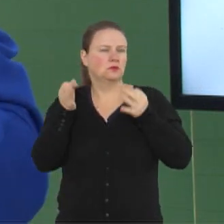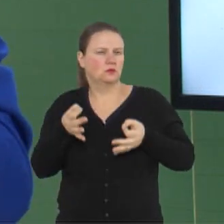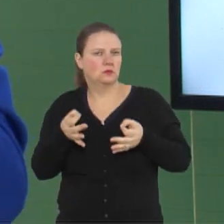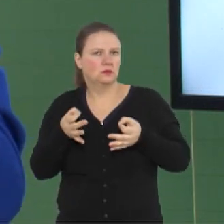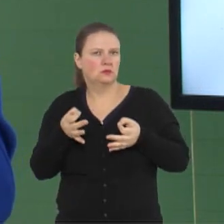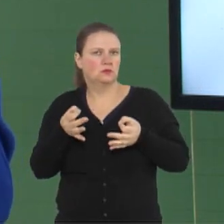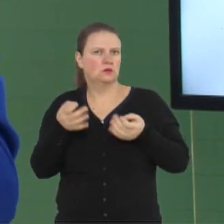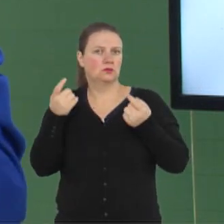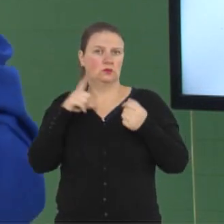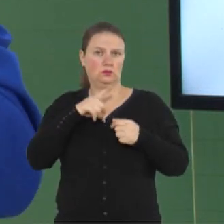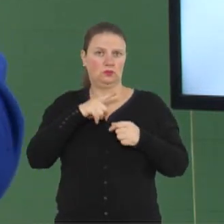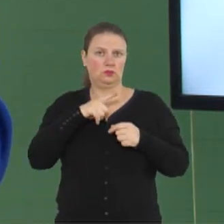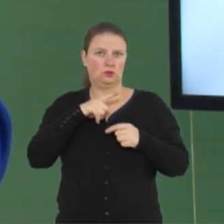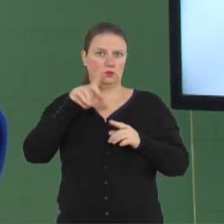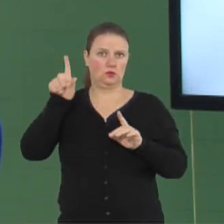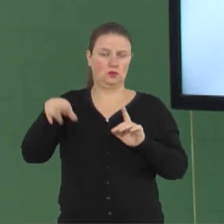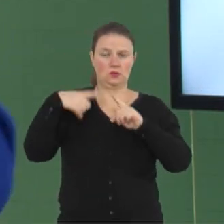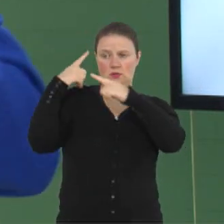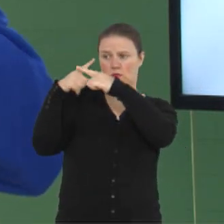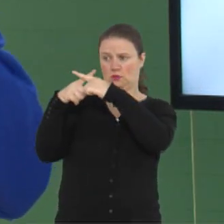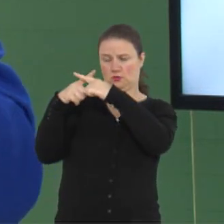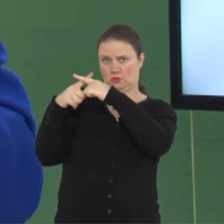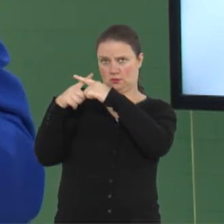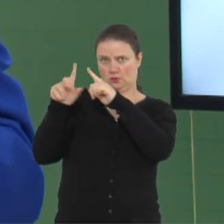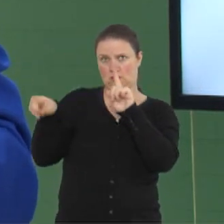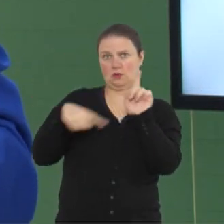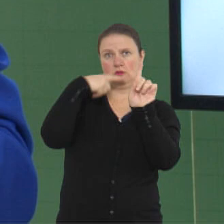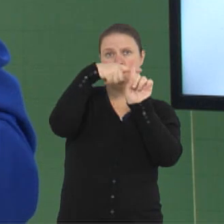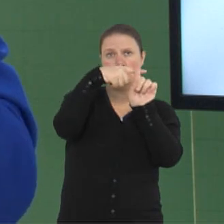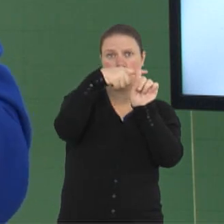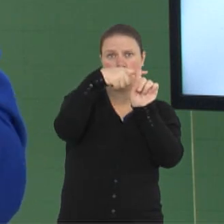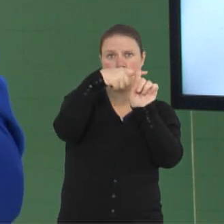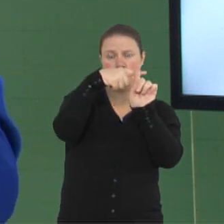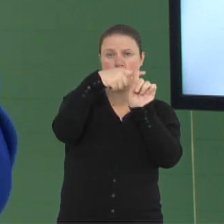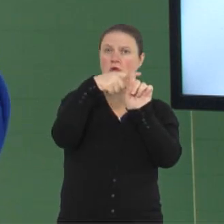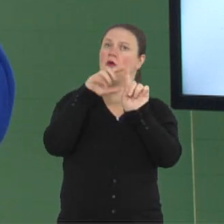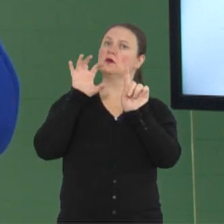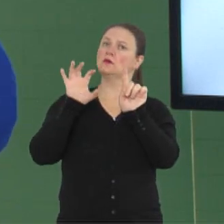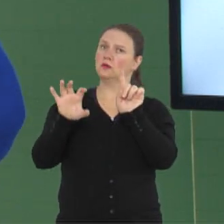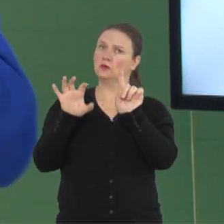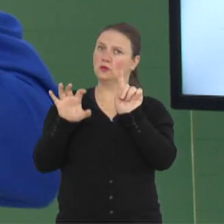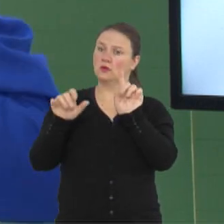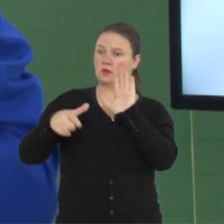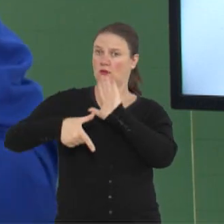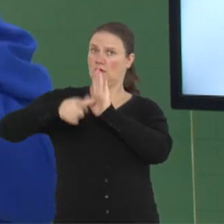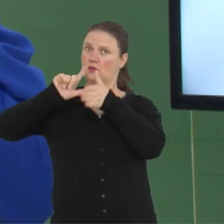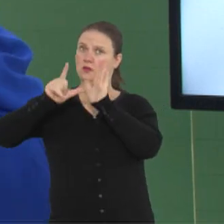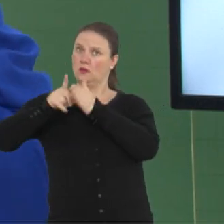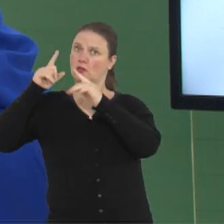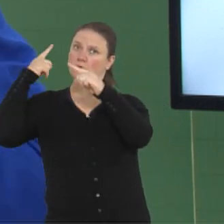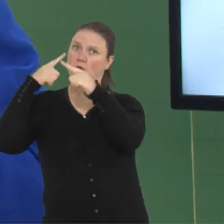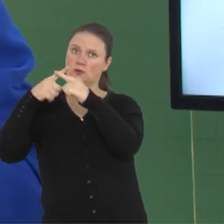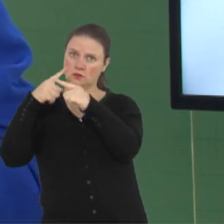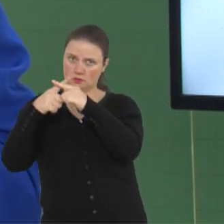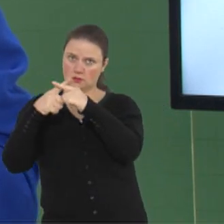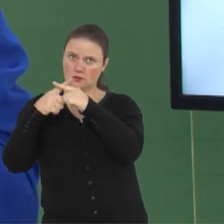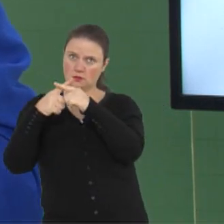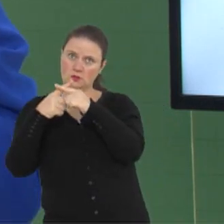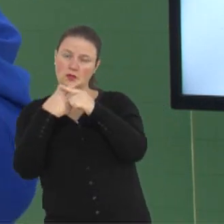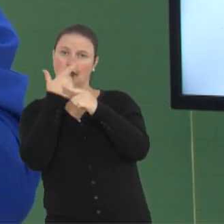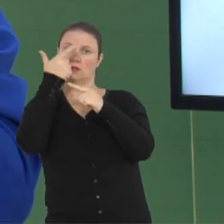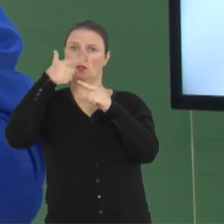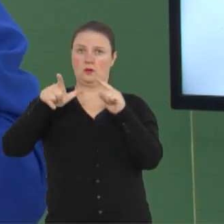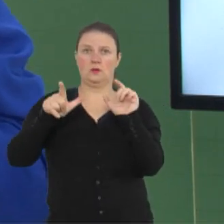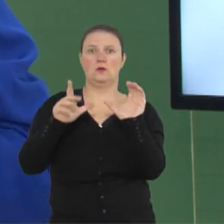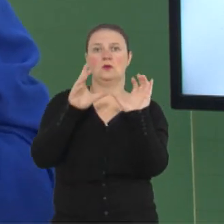caso, nós tínhamos então a multiplicação e a adição. Desta forma, primeiro a multiplicação